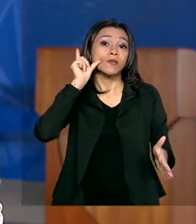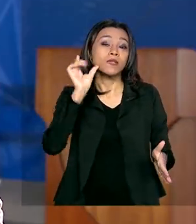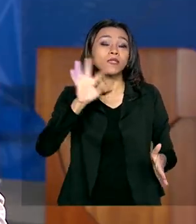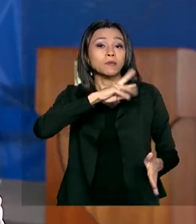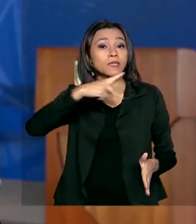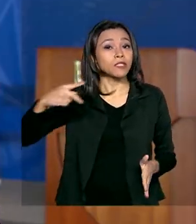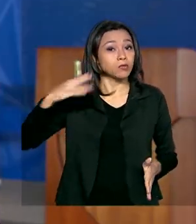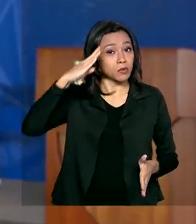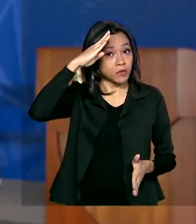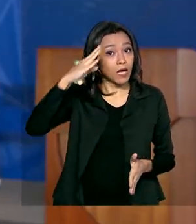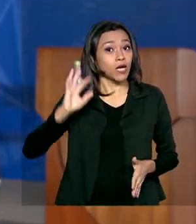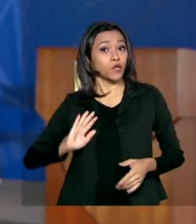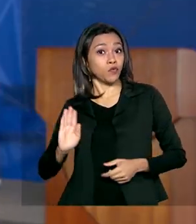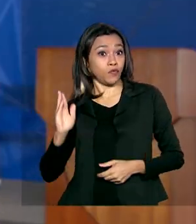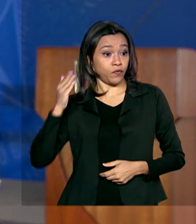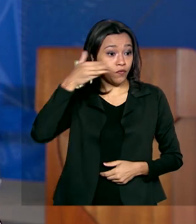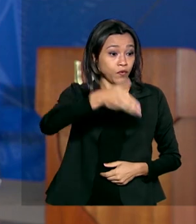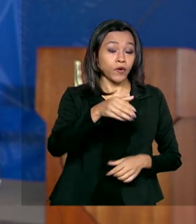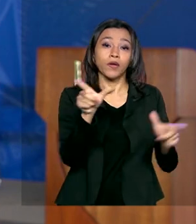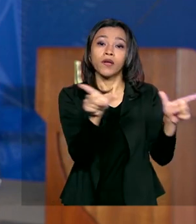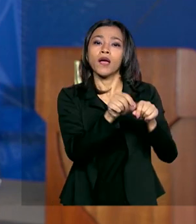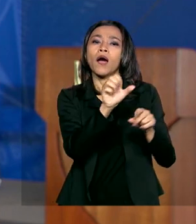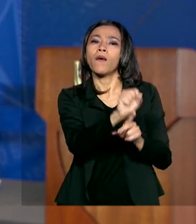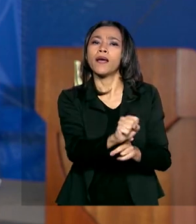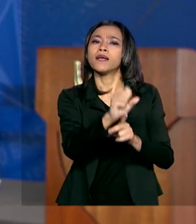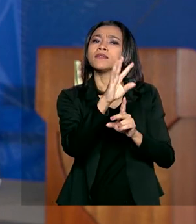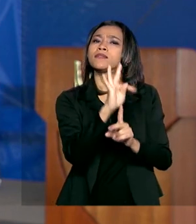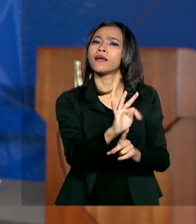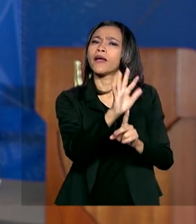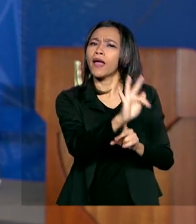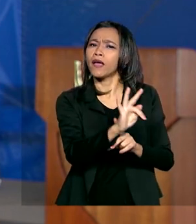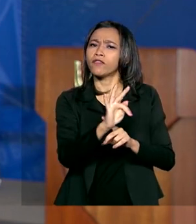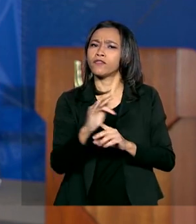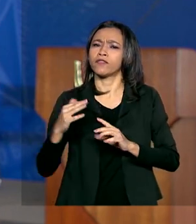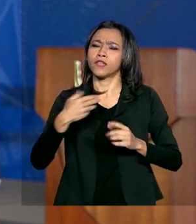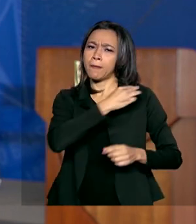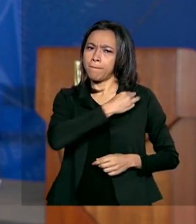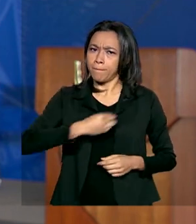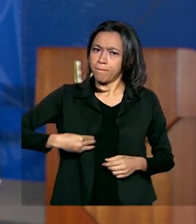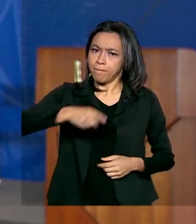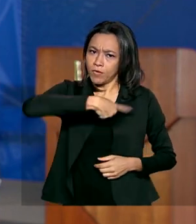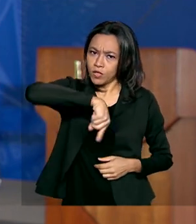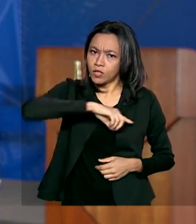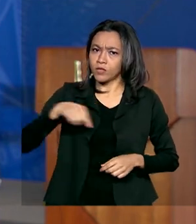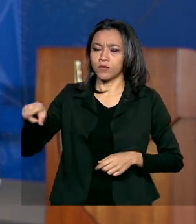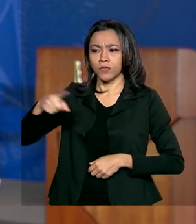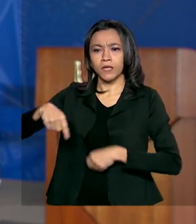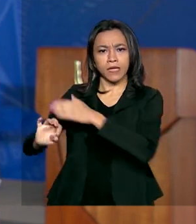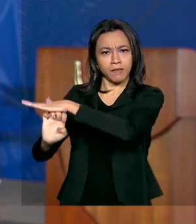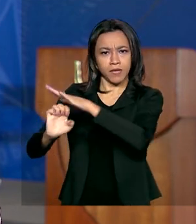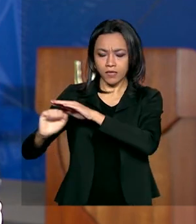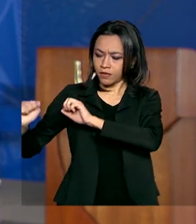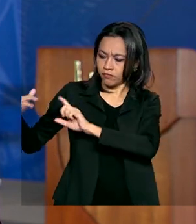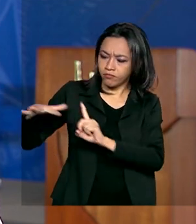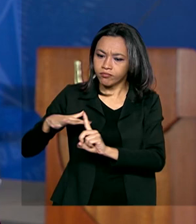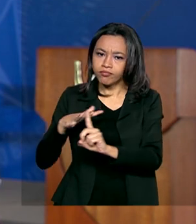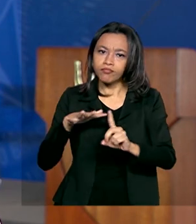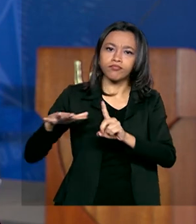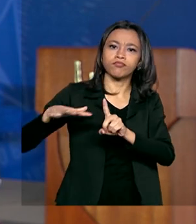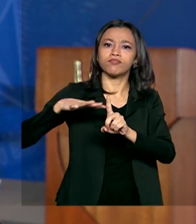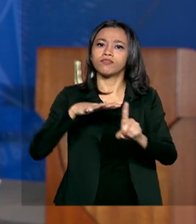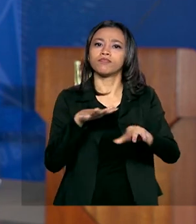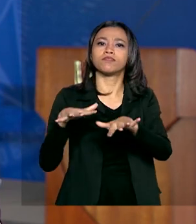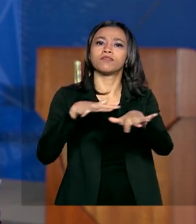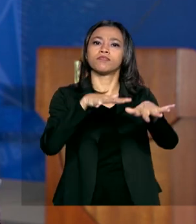Bolsonaro foi até o Supremo Tribunal Federal acompanhado de ministros e empresários para dividir com o presidente